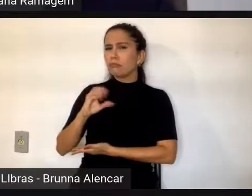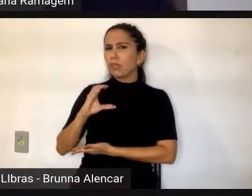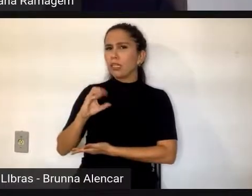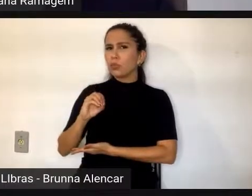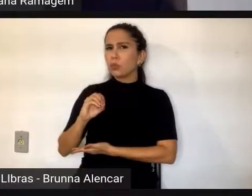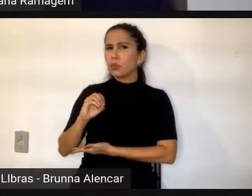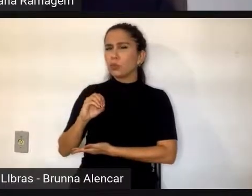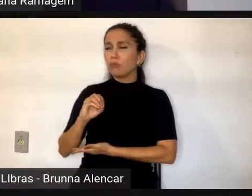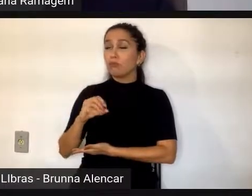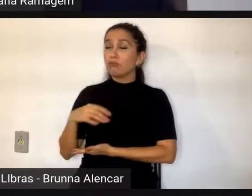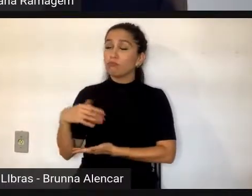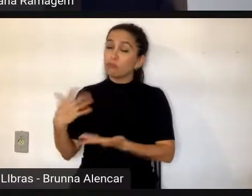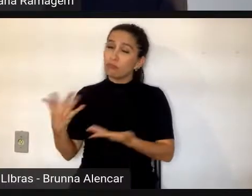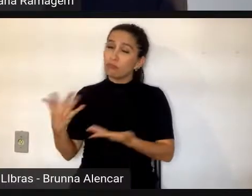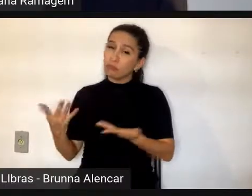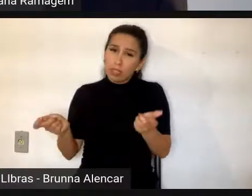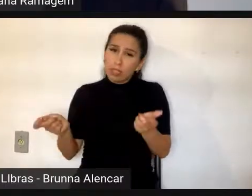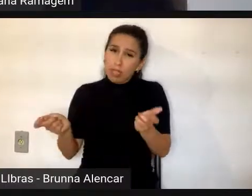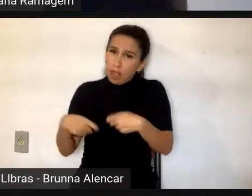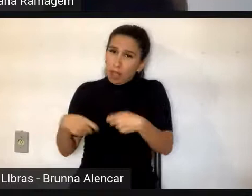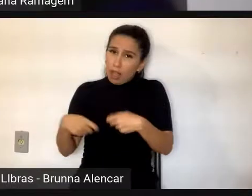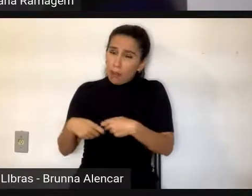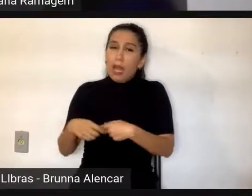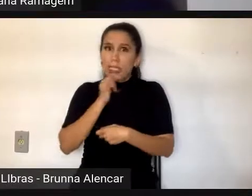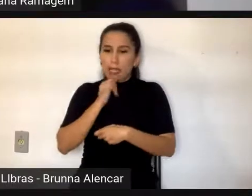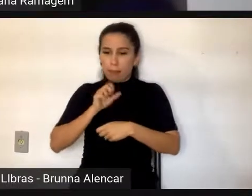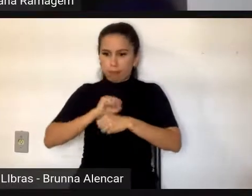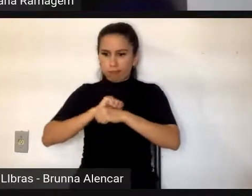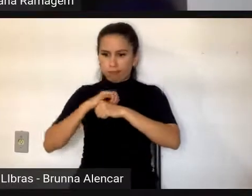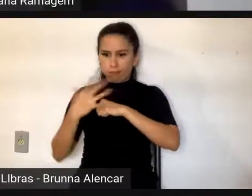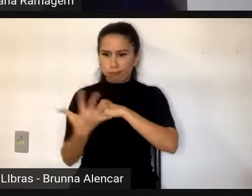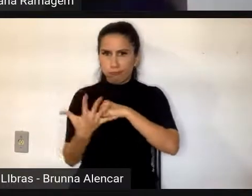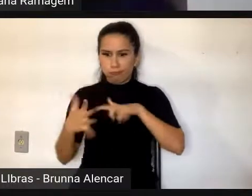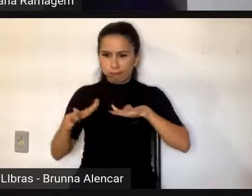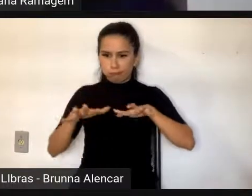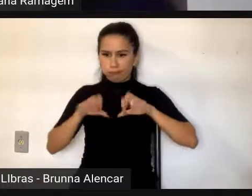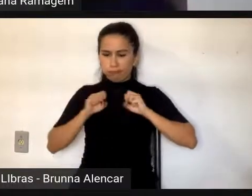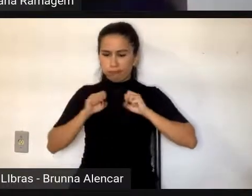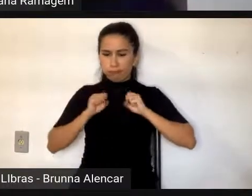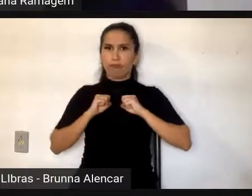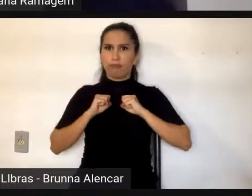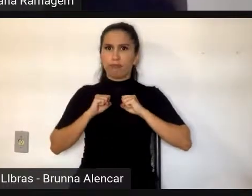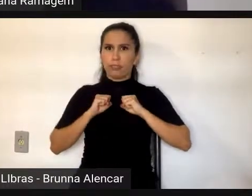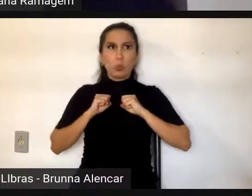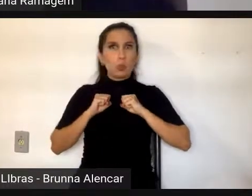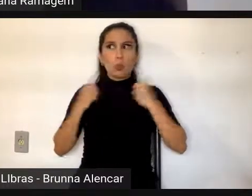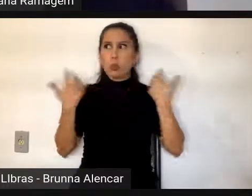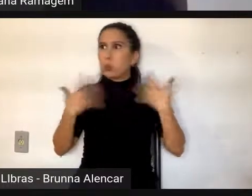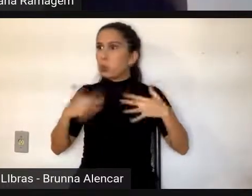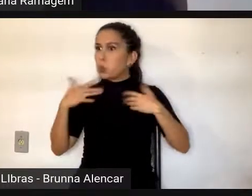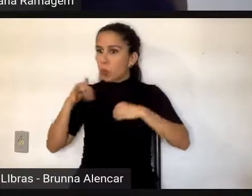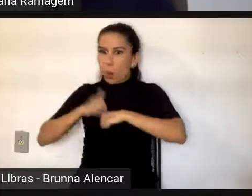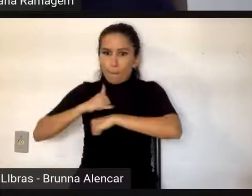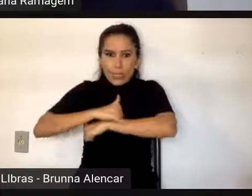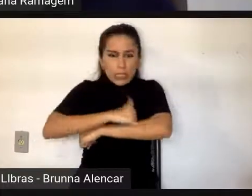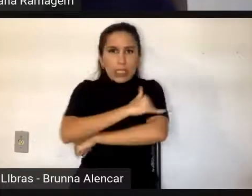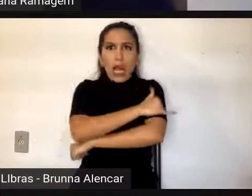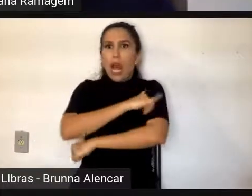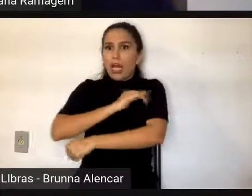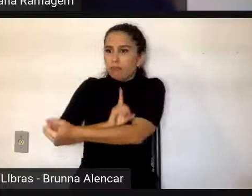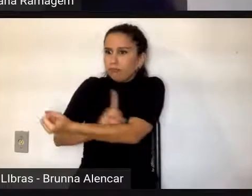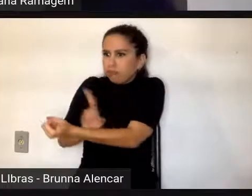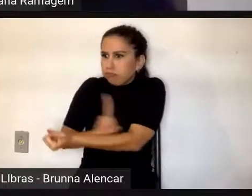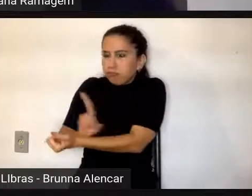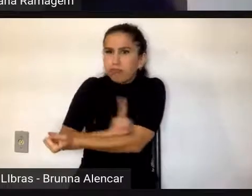uma complicação da Covid, caso você venha a pegar a doença, se você tiver essas condições, obesidade, diabetes ou hipertensão,